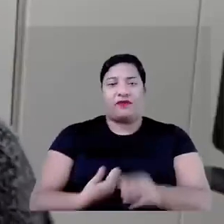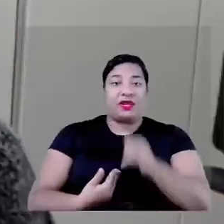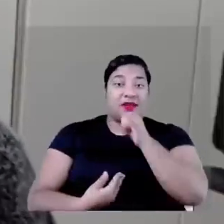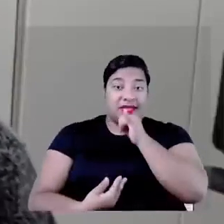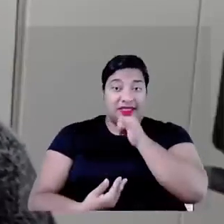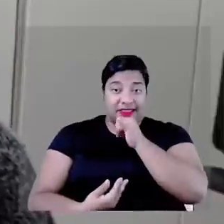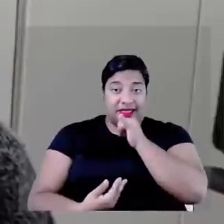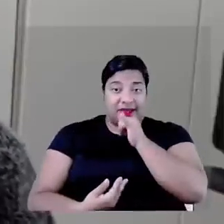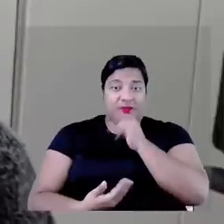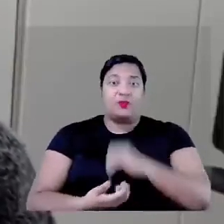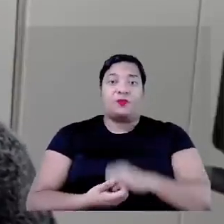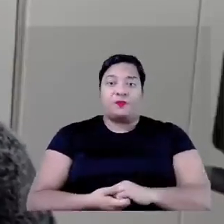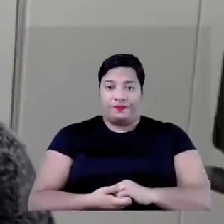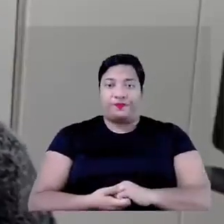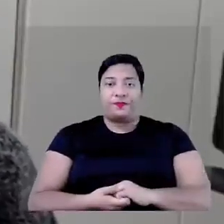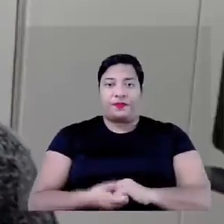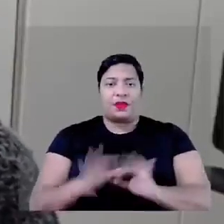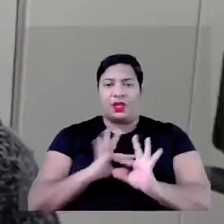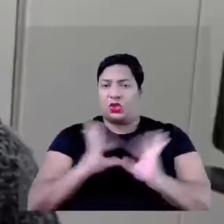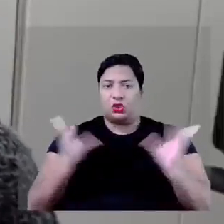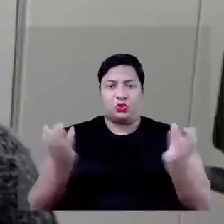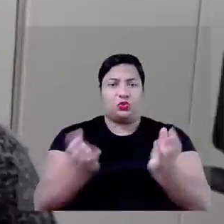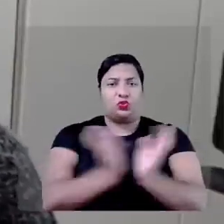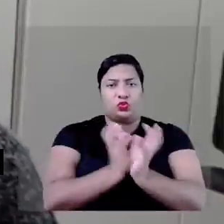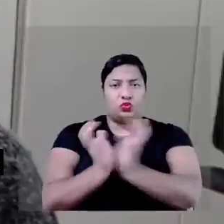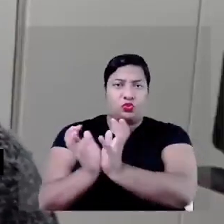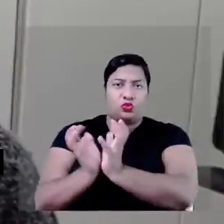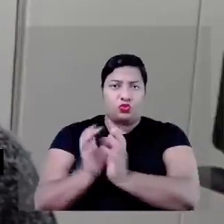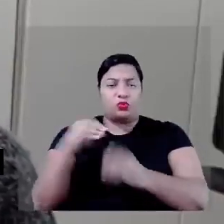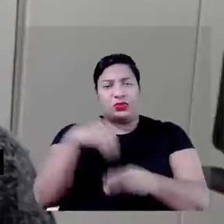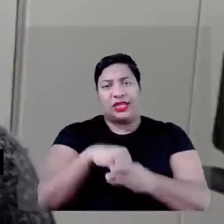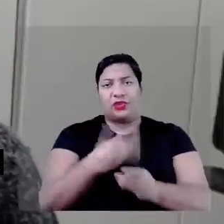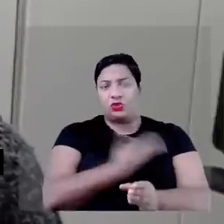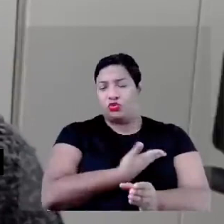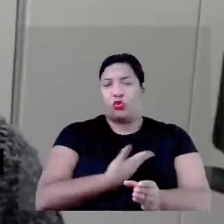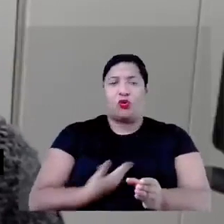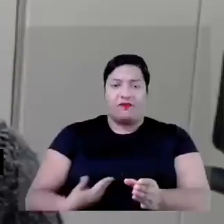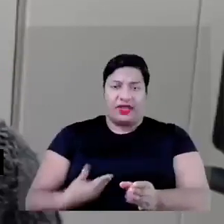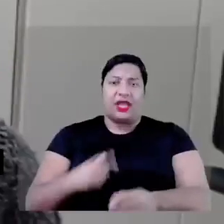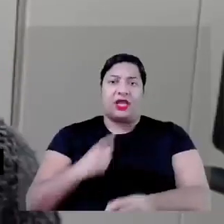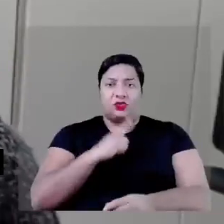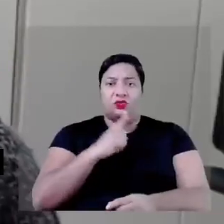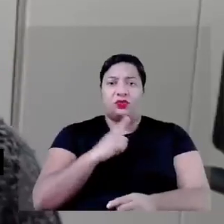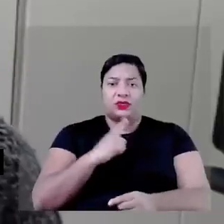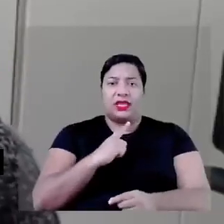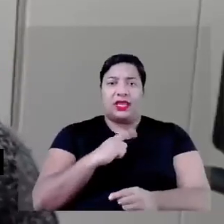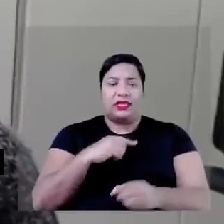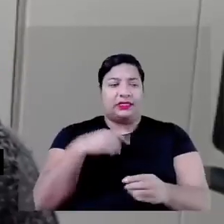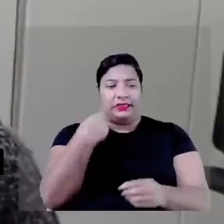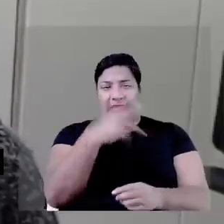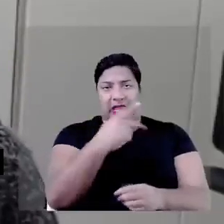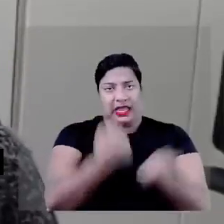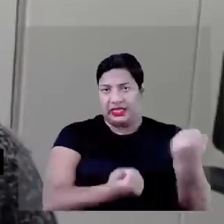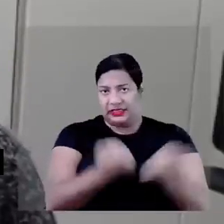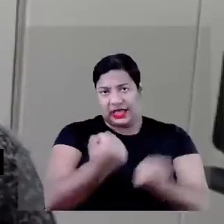né? Praticamente todos os órgãos aí têm, em alguma medida, frota própria, né? Veículos